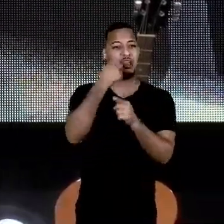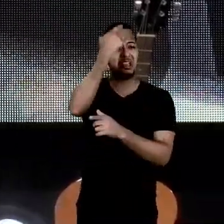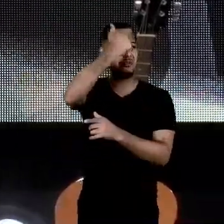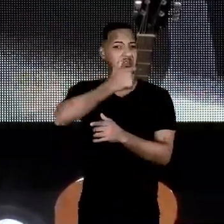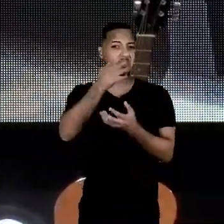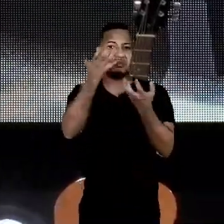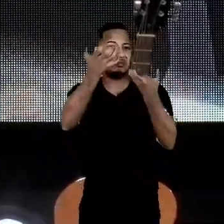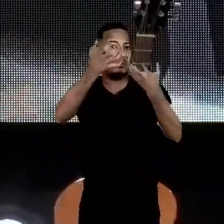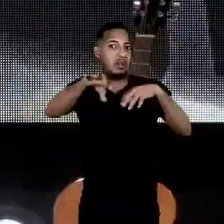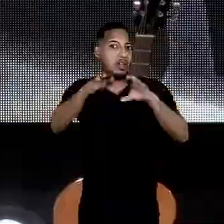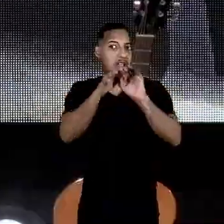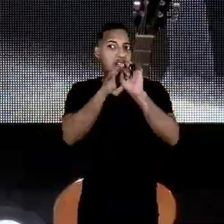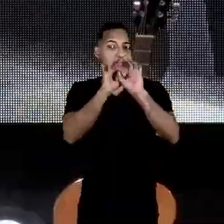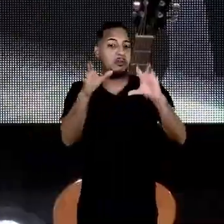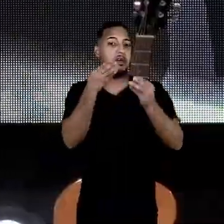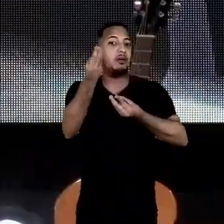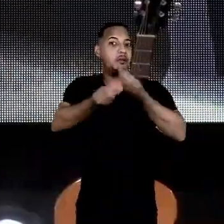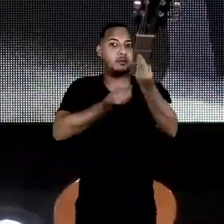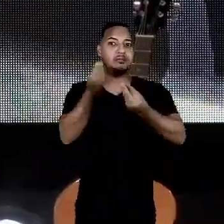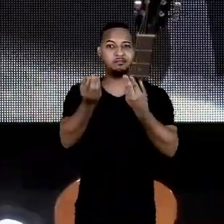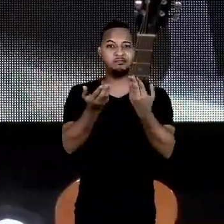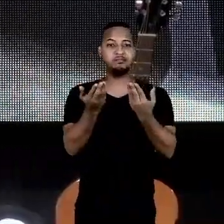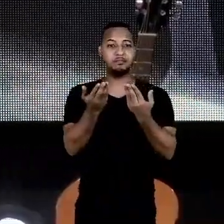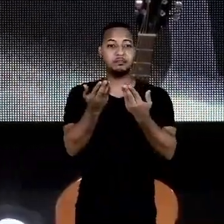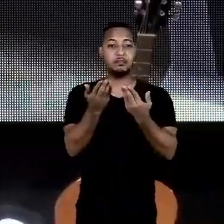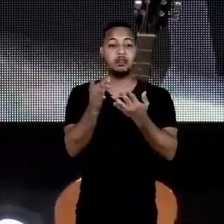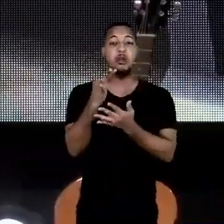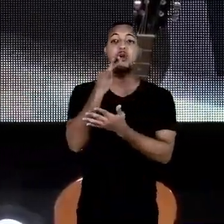Conhecereis a verdade, e a verdade vos